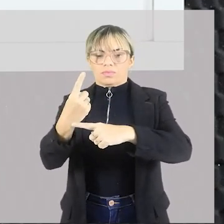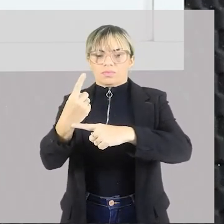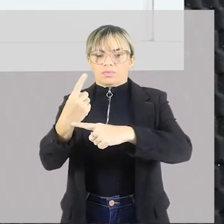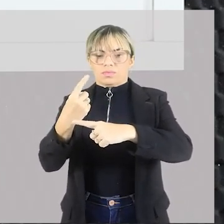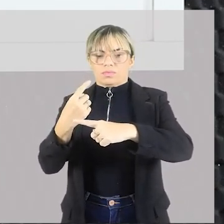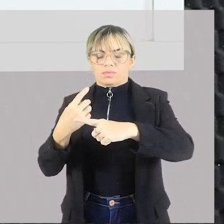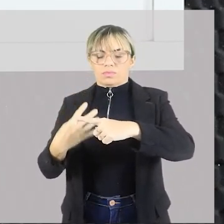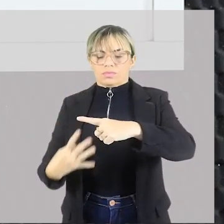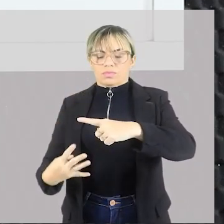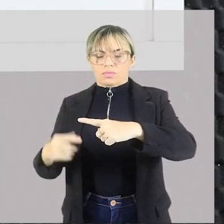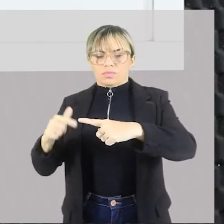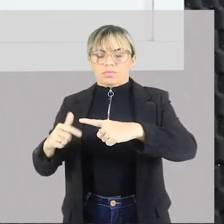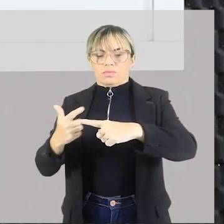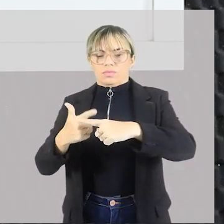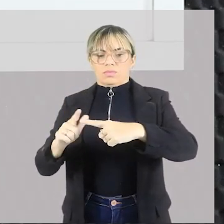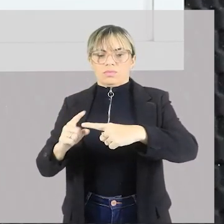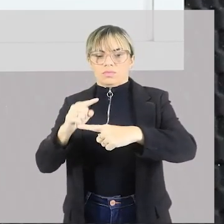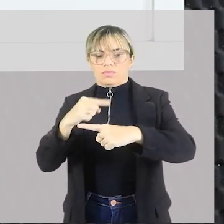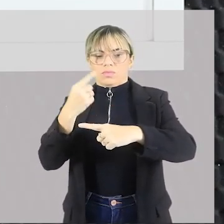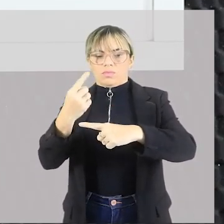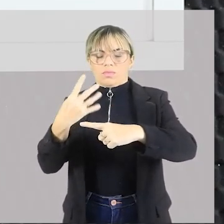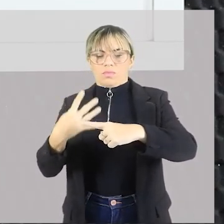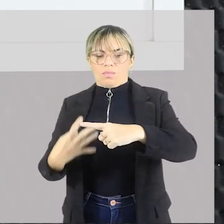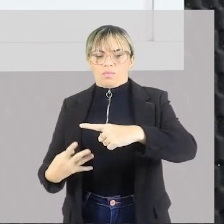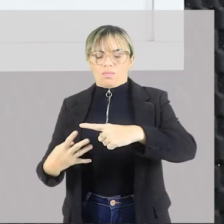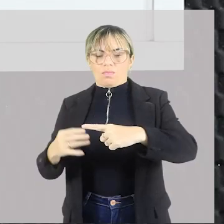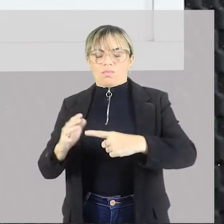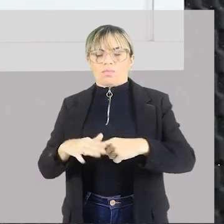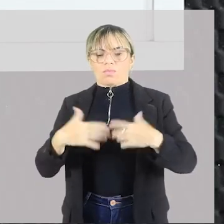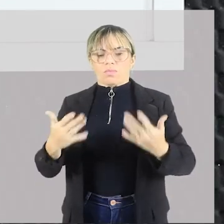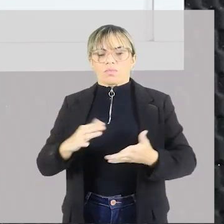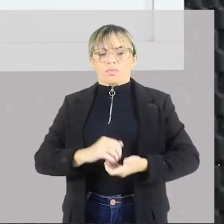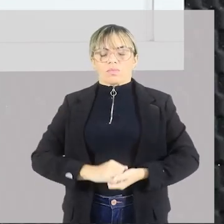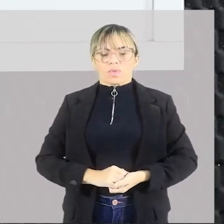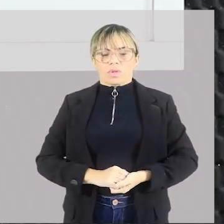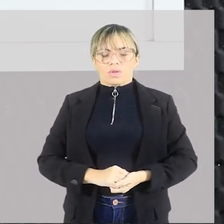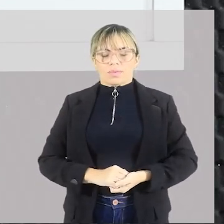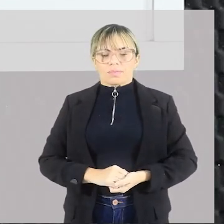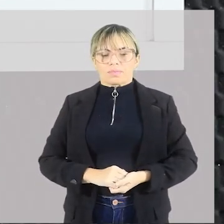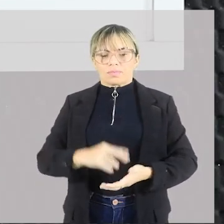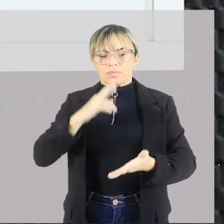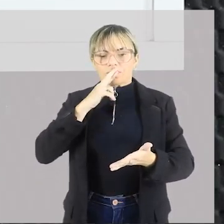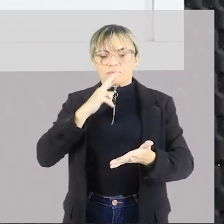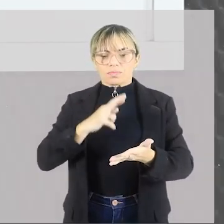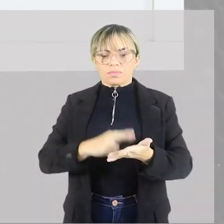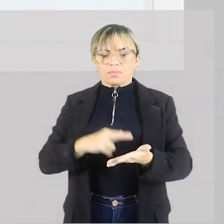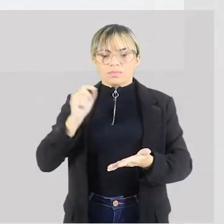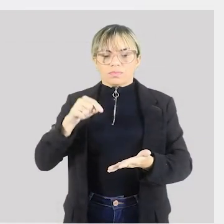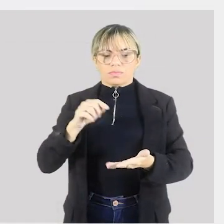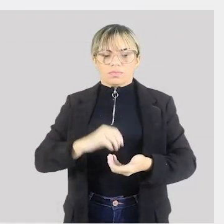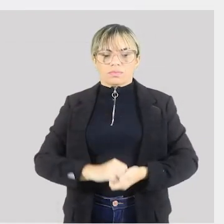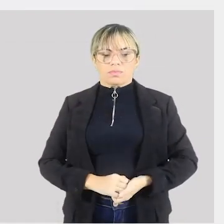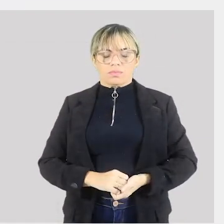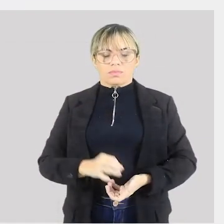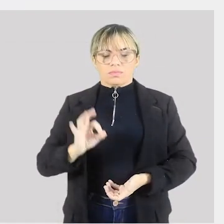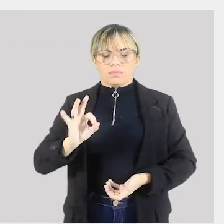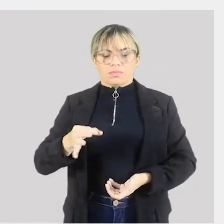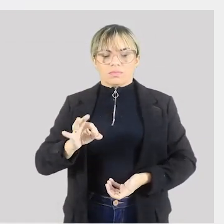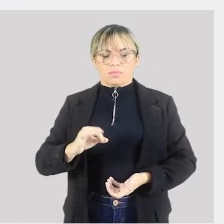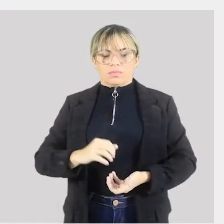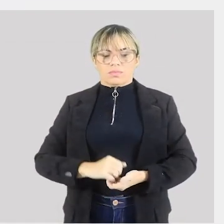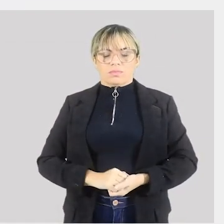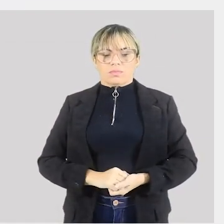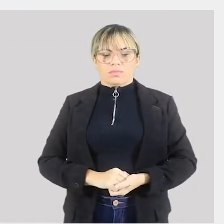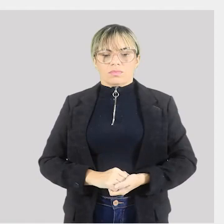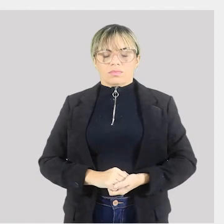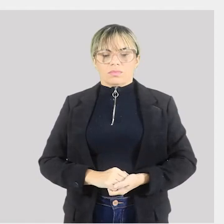evento dividido por meu espaço amostral né turminha então a resposta correta da minha da